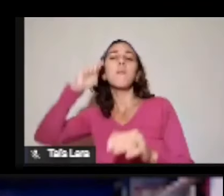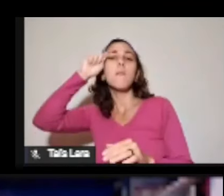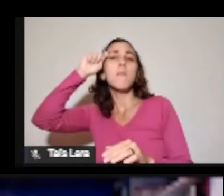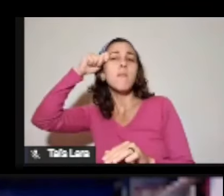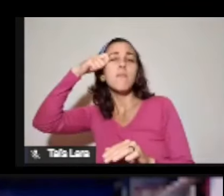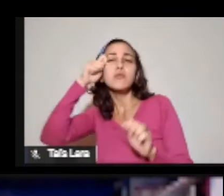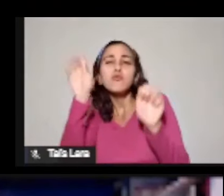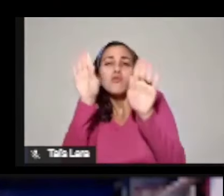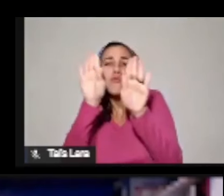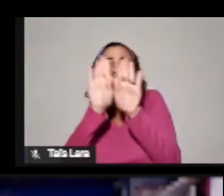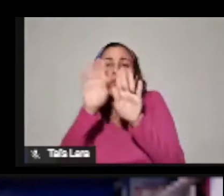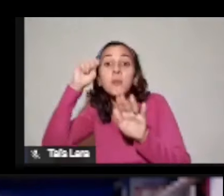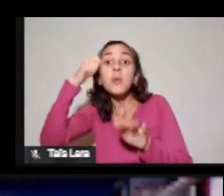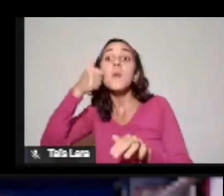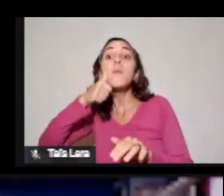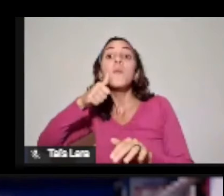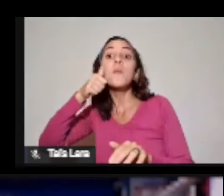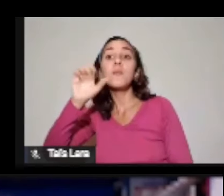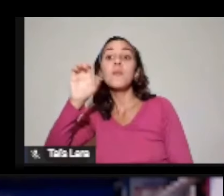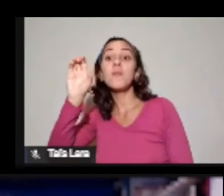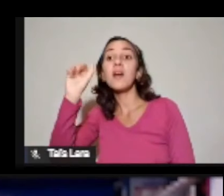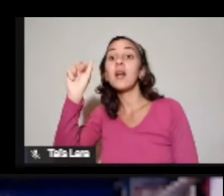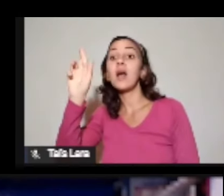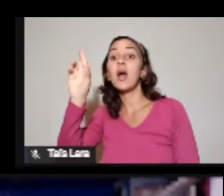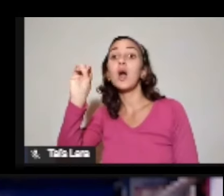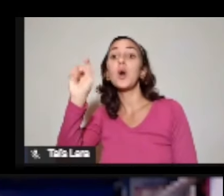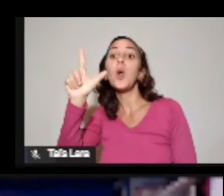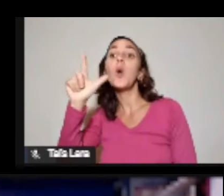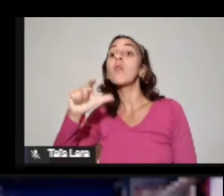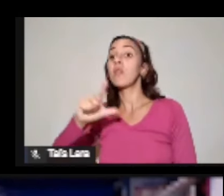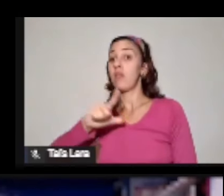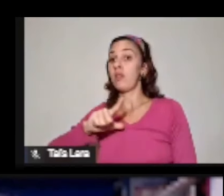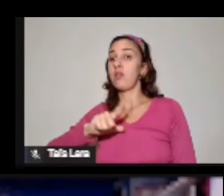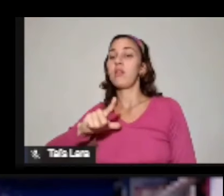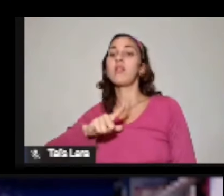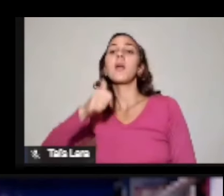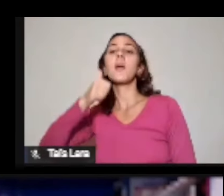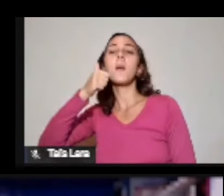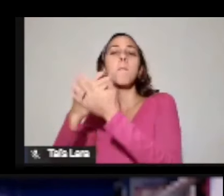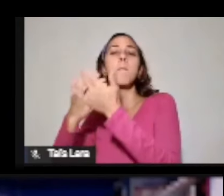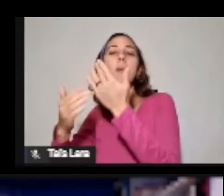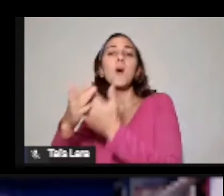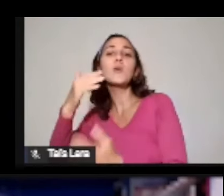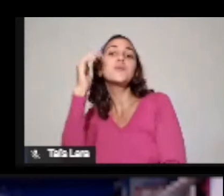A Caroline está com a mão no queixo, um sorriso.